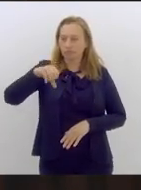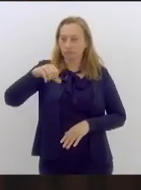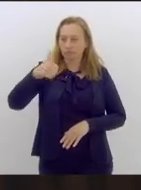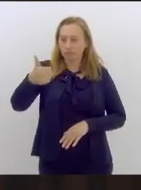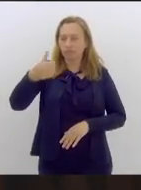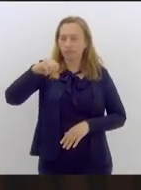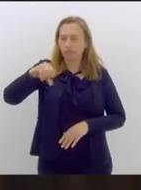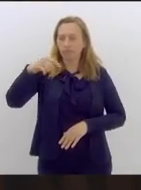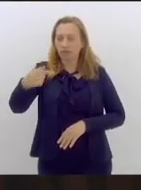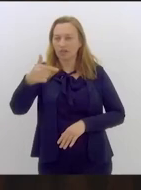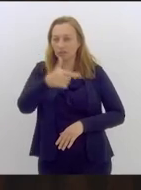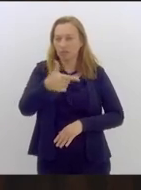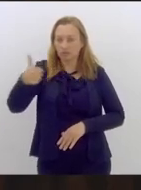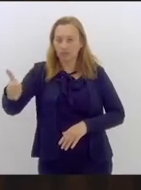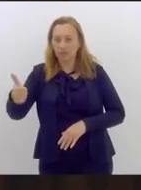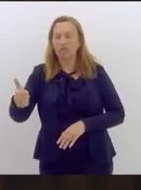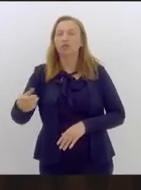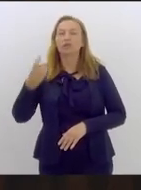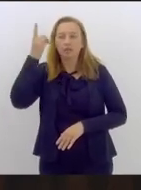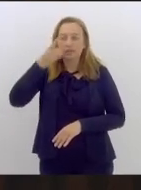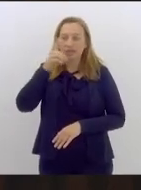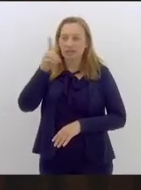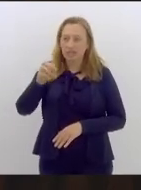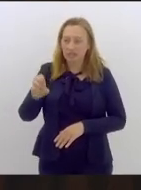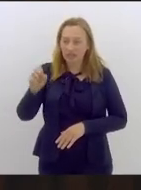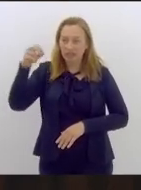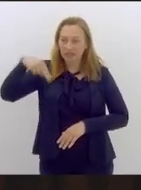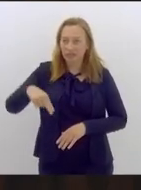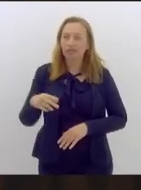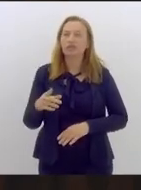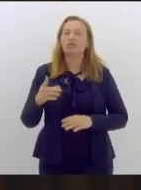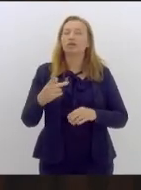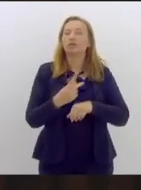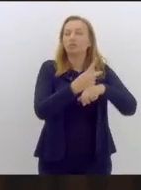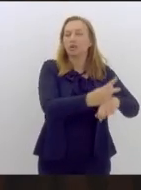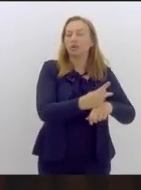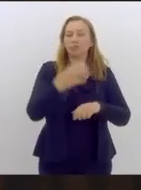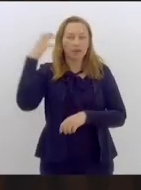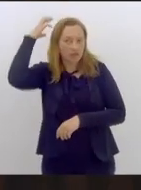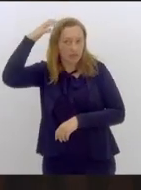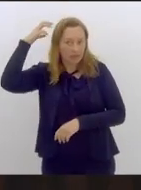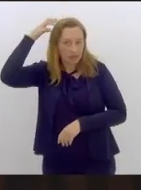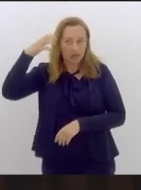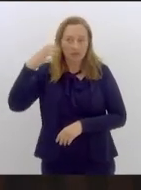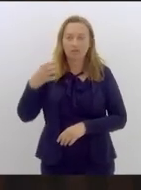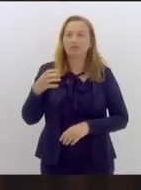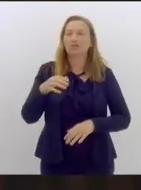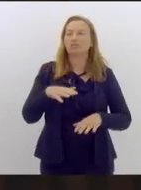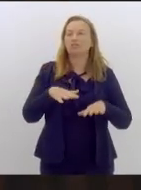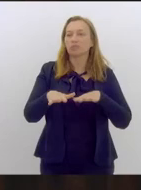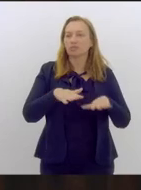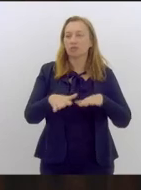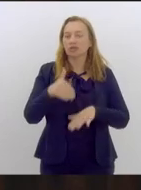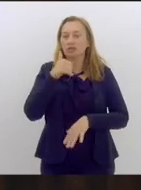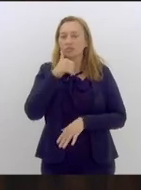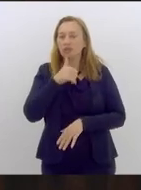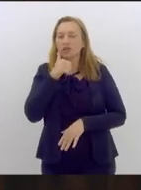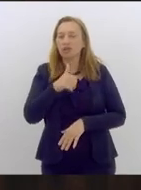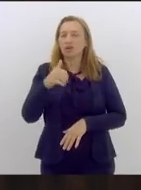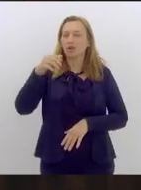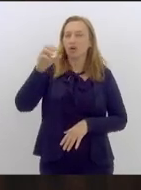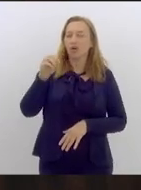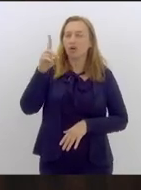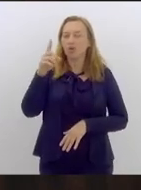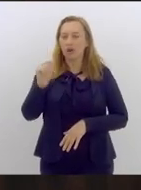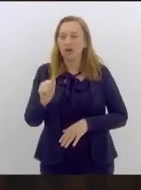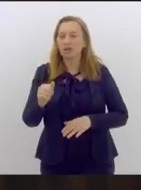deputada Zeidan, que concede o Prêmio Marielle Franco ao Movimento de Mulheres Olga Benário. Parecer da Comissão de